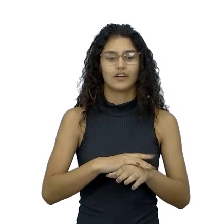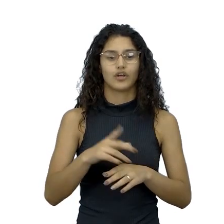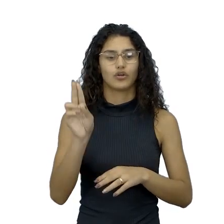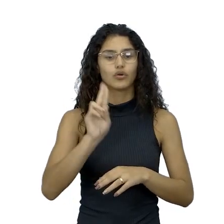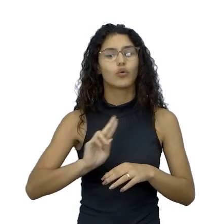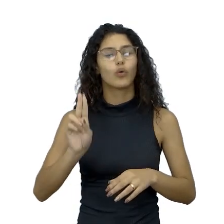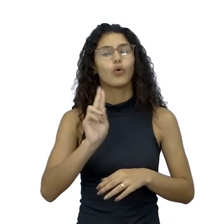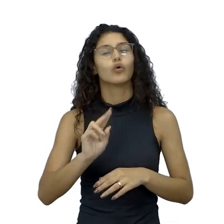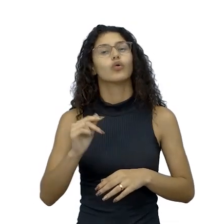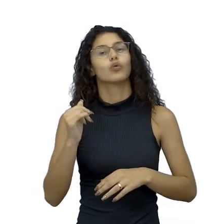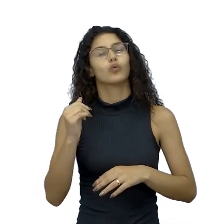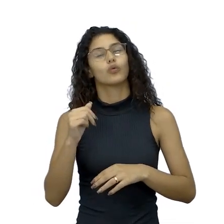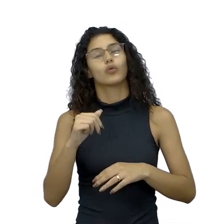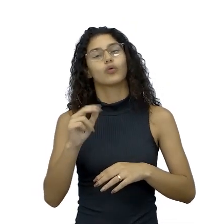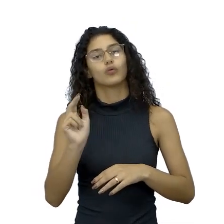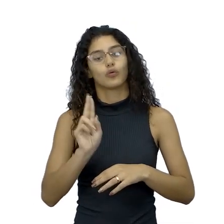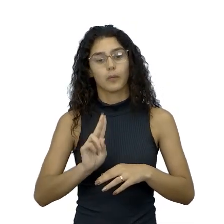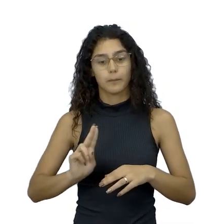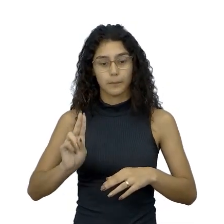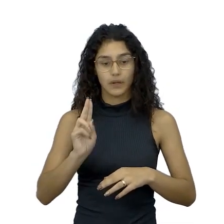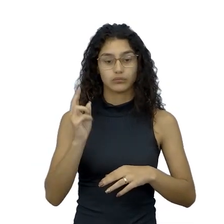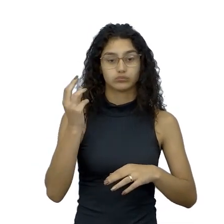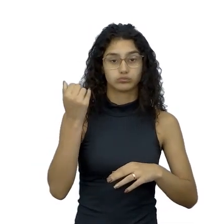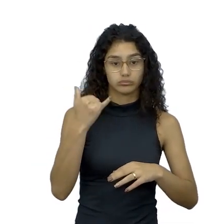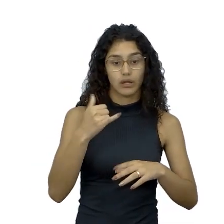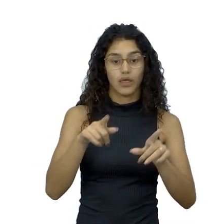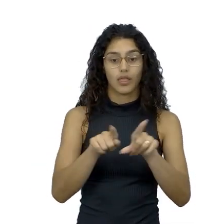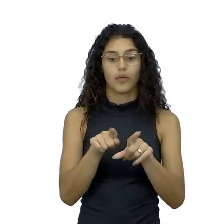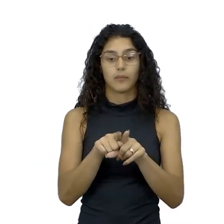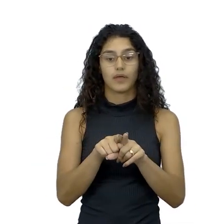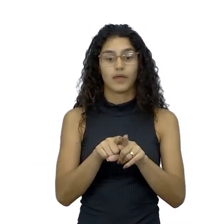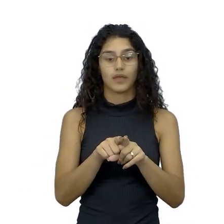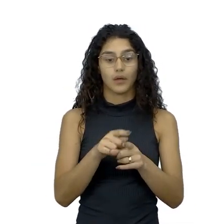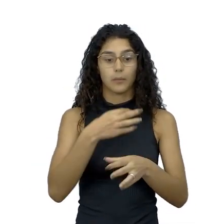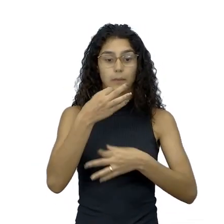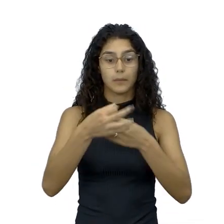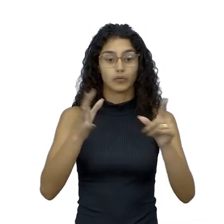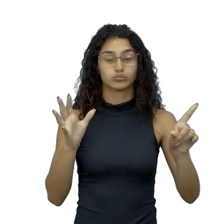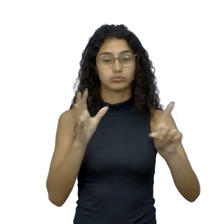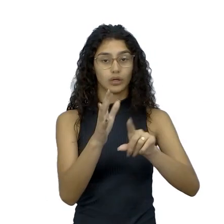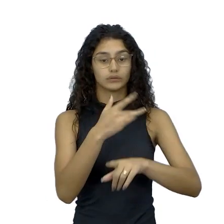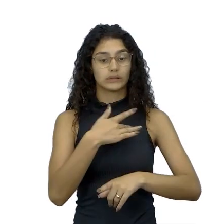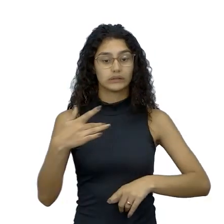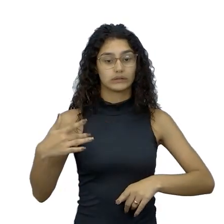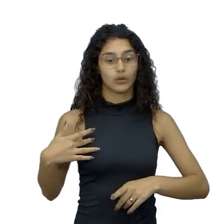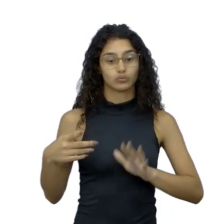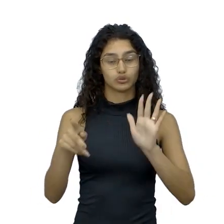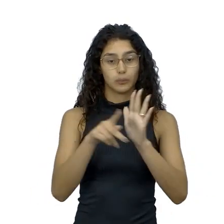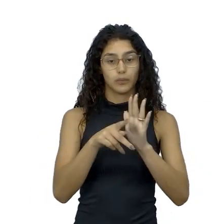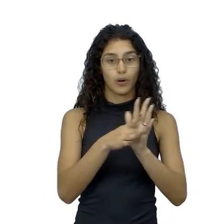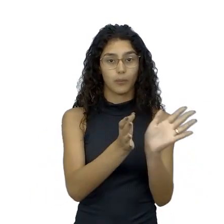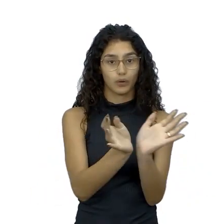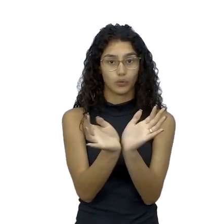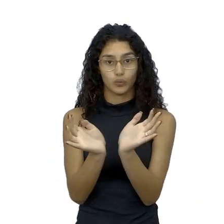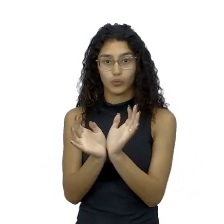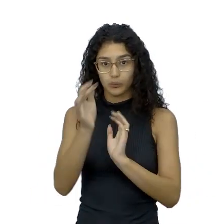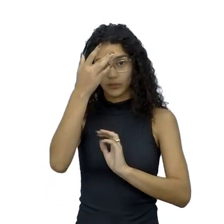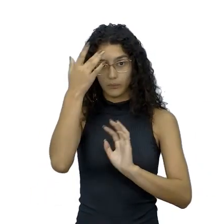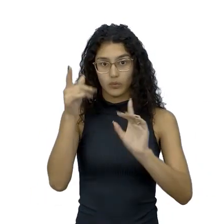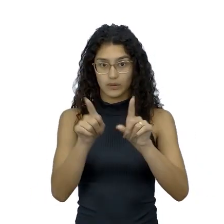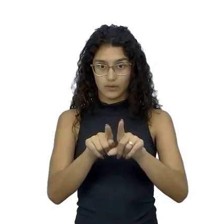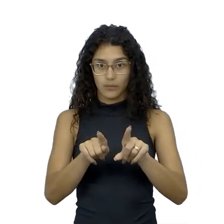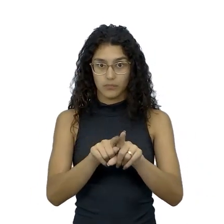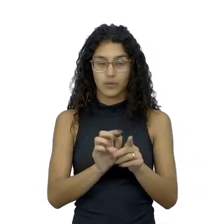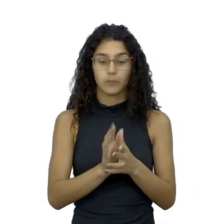de equipamentos eletrônicos e argumentar com criticidade sobre o impacto na saúde individual e coletiva das pessoas,